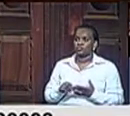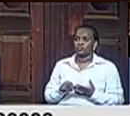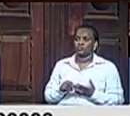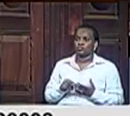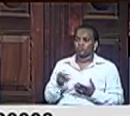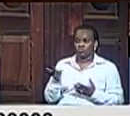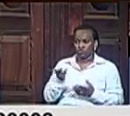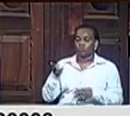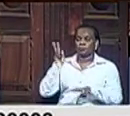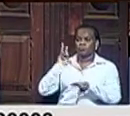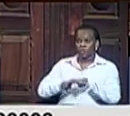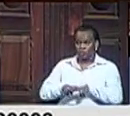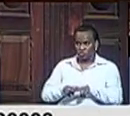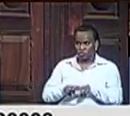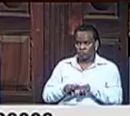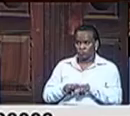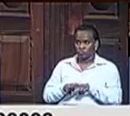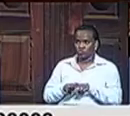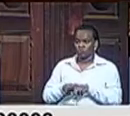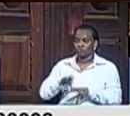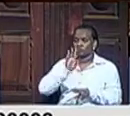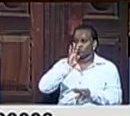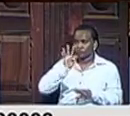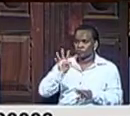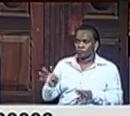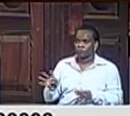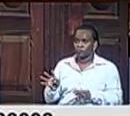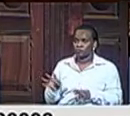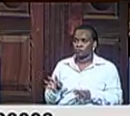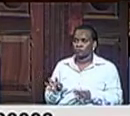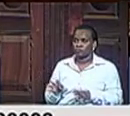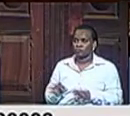foram presos, acusados